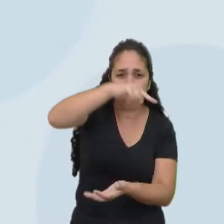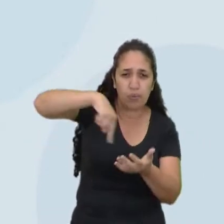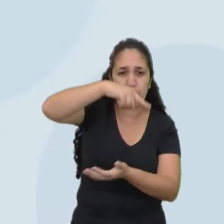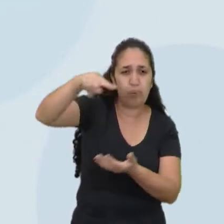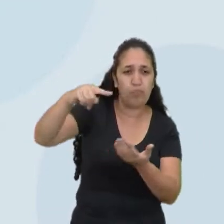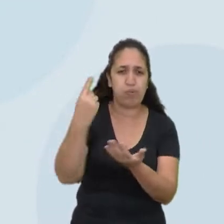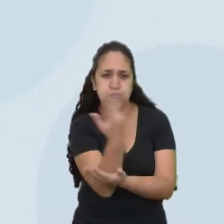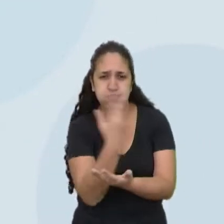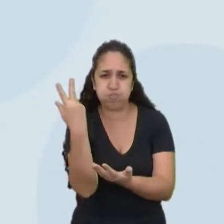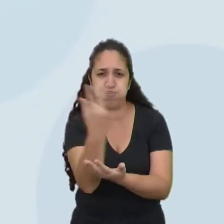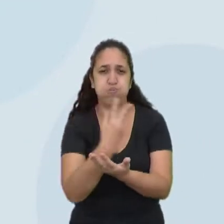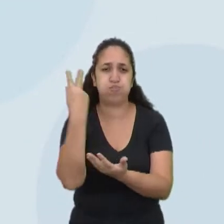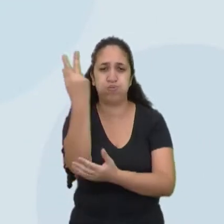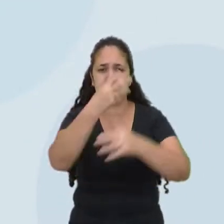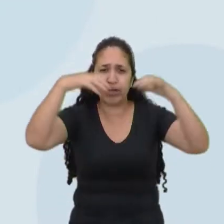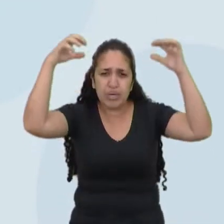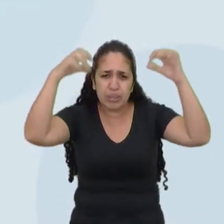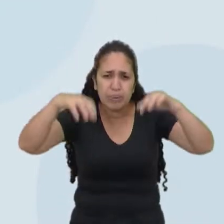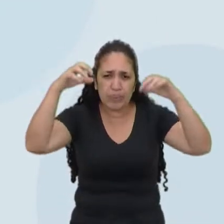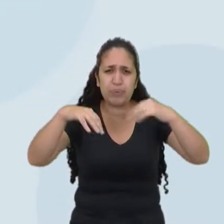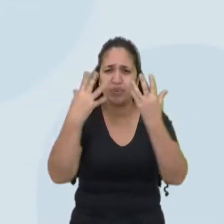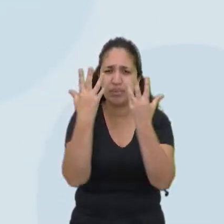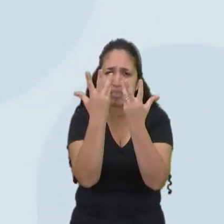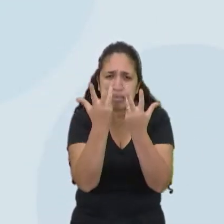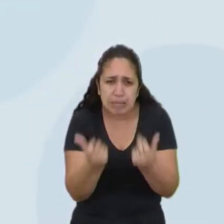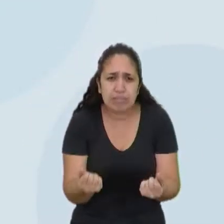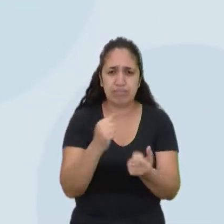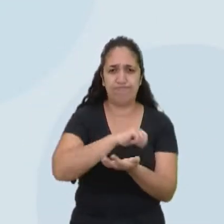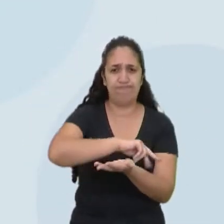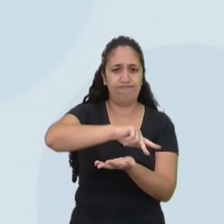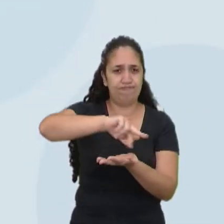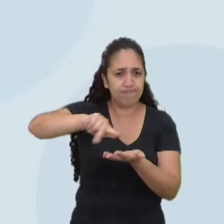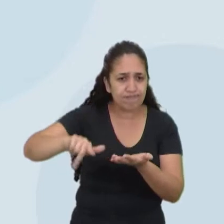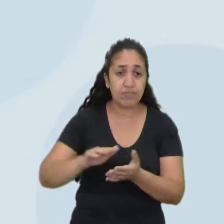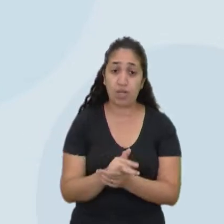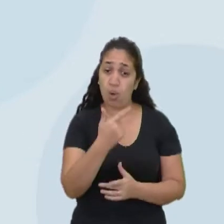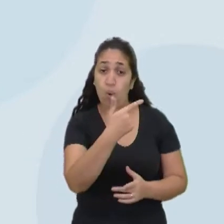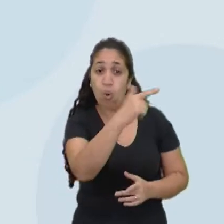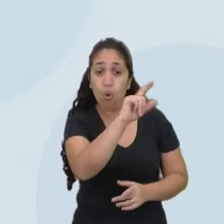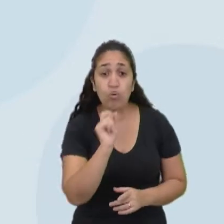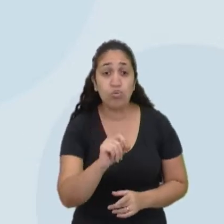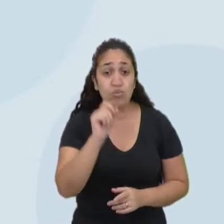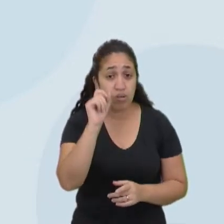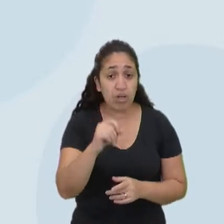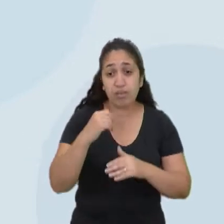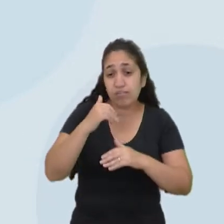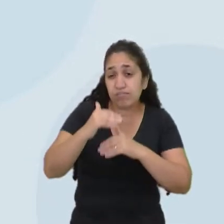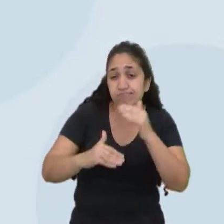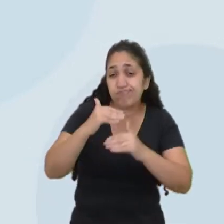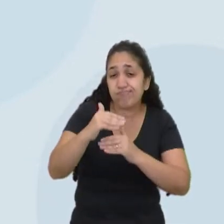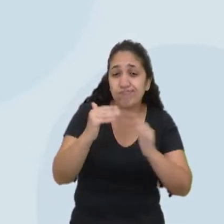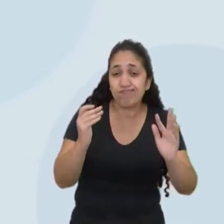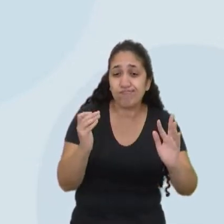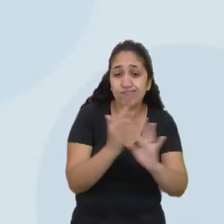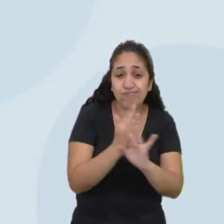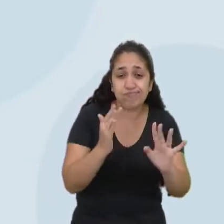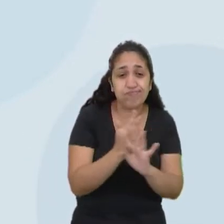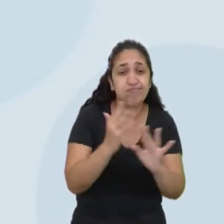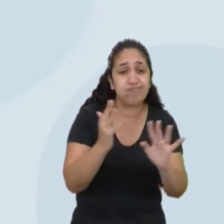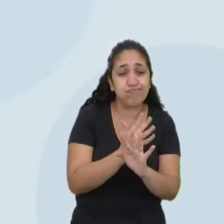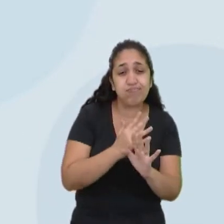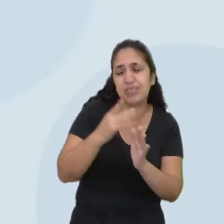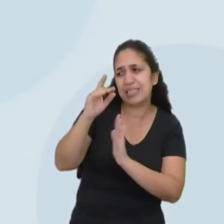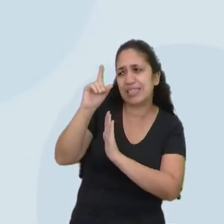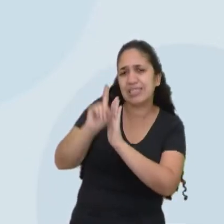furacões, tempestades, estiagem, entre outros. Outro fator é o processo antrópico, aliado à urbanização, que